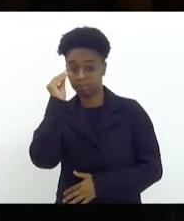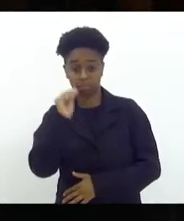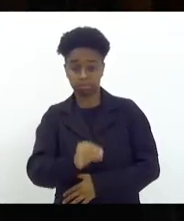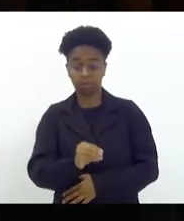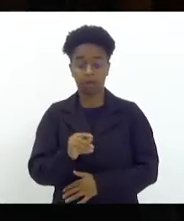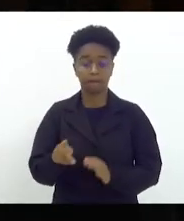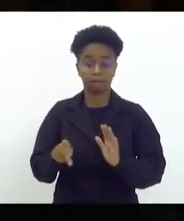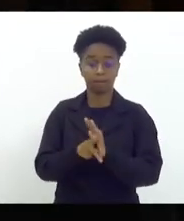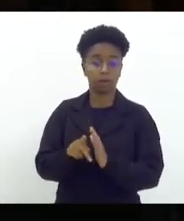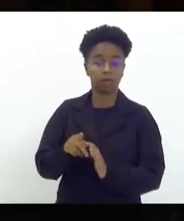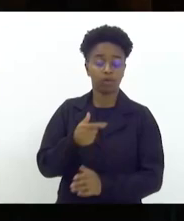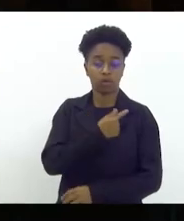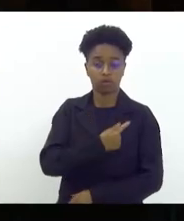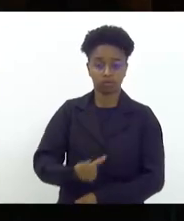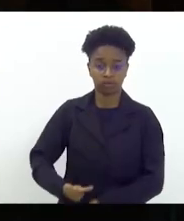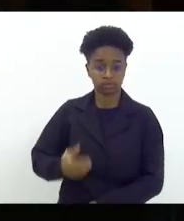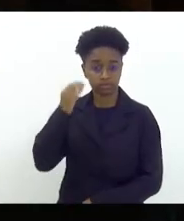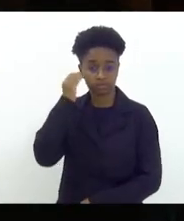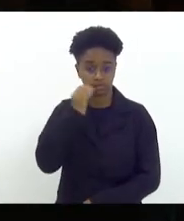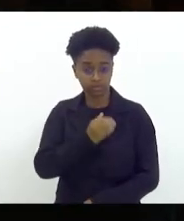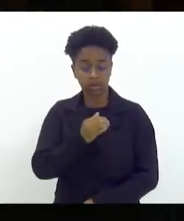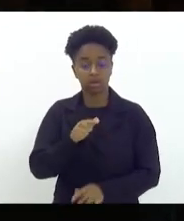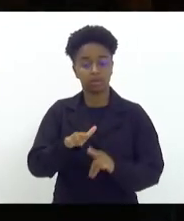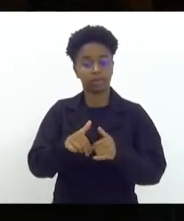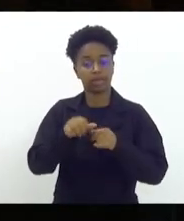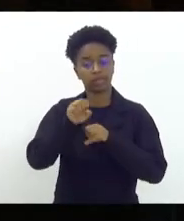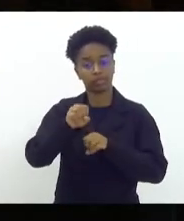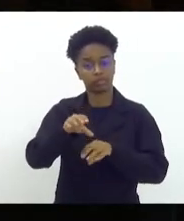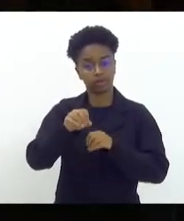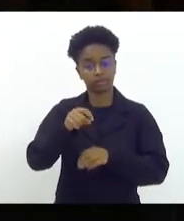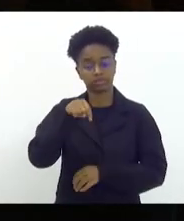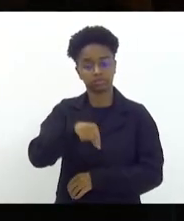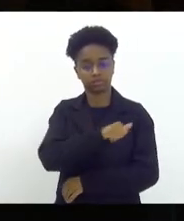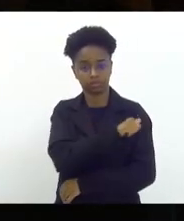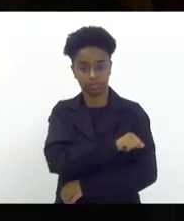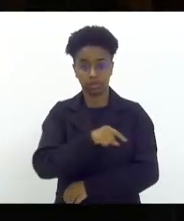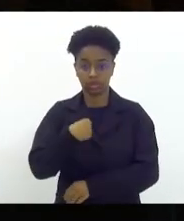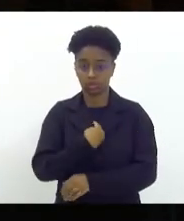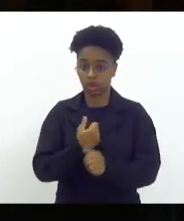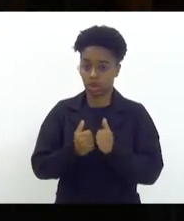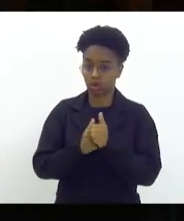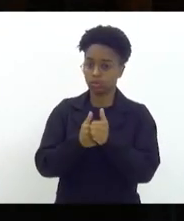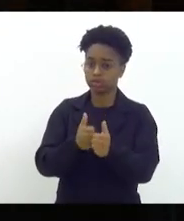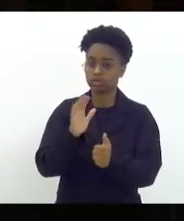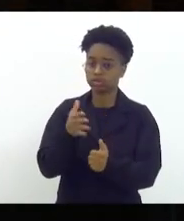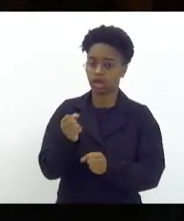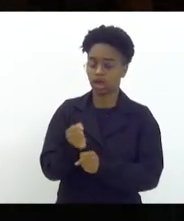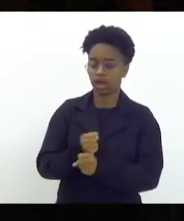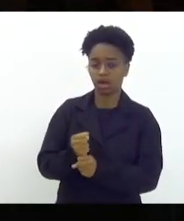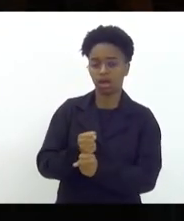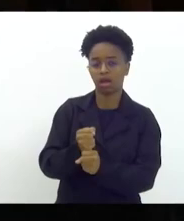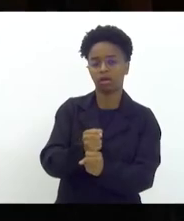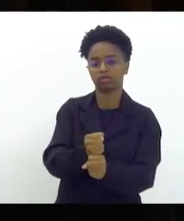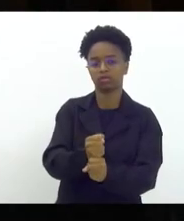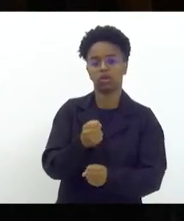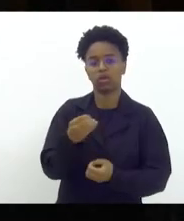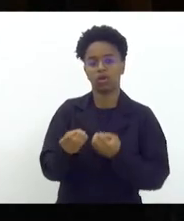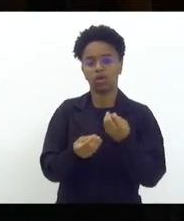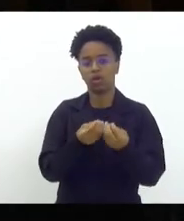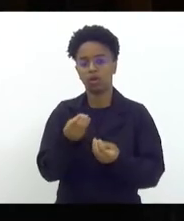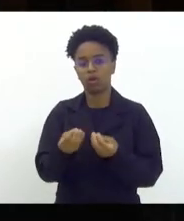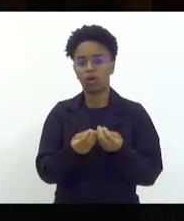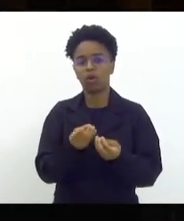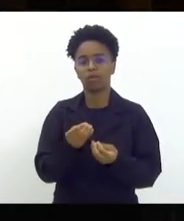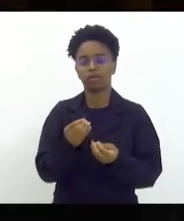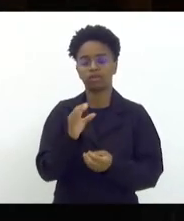Cláudio Castro com a educação do estado do Rio de Janeiro a gente tem acompanhado já alguns anos a situação da